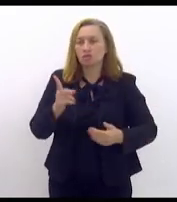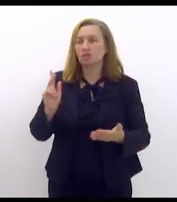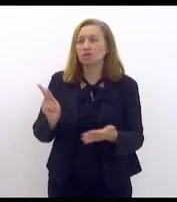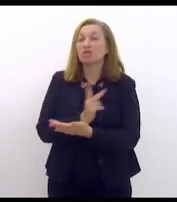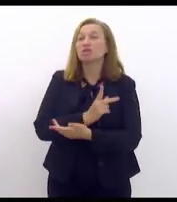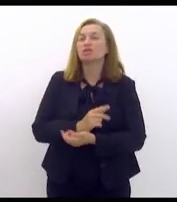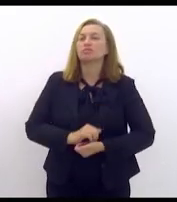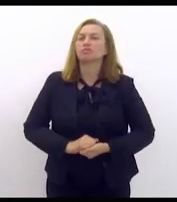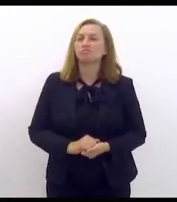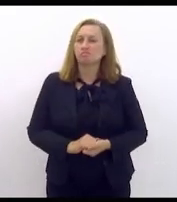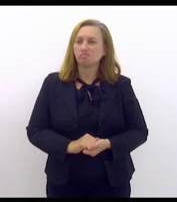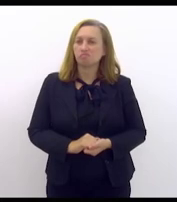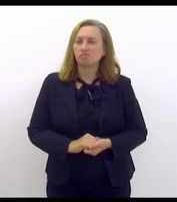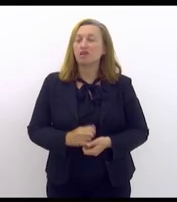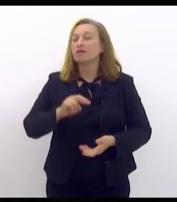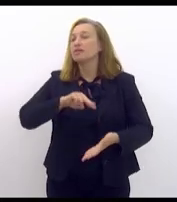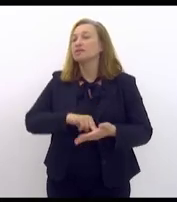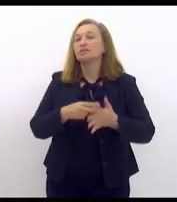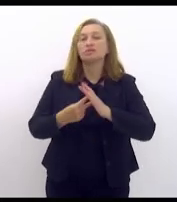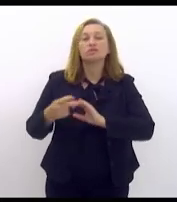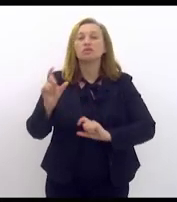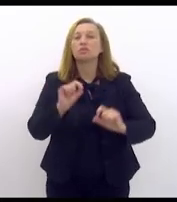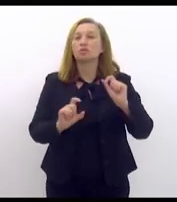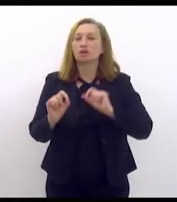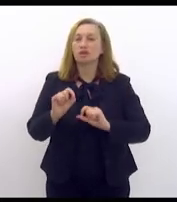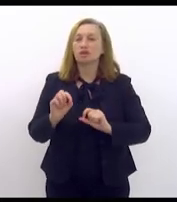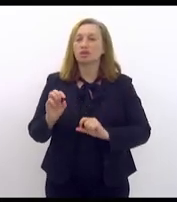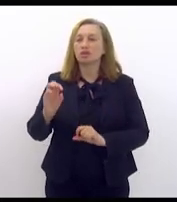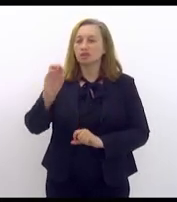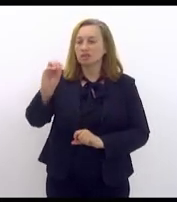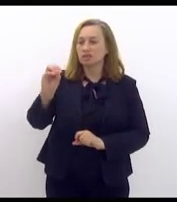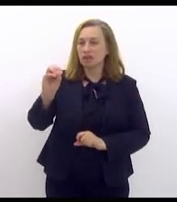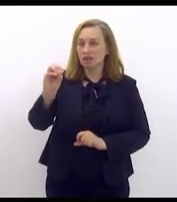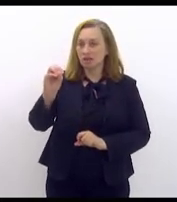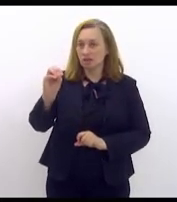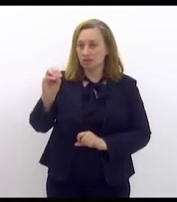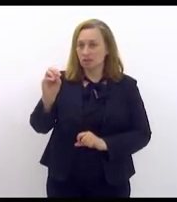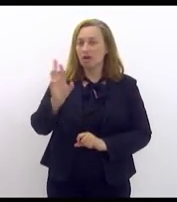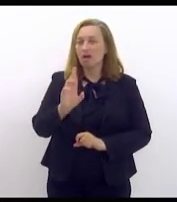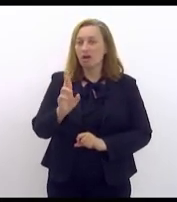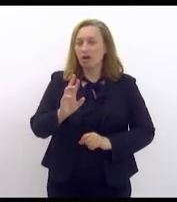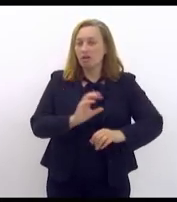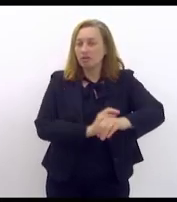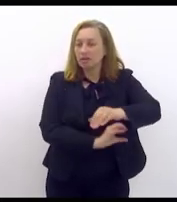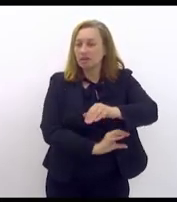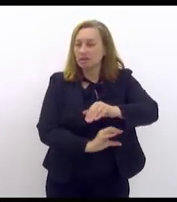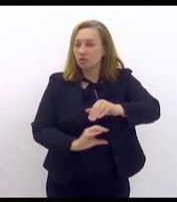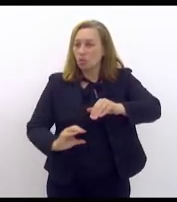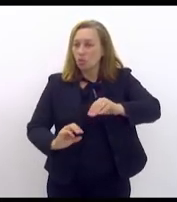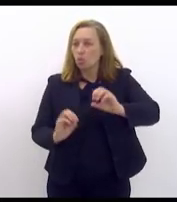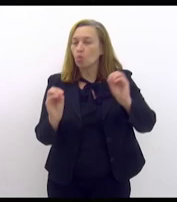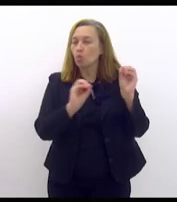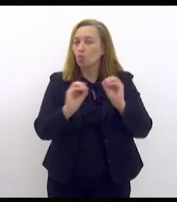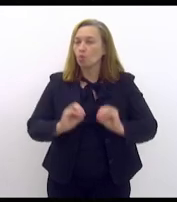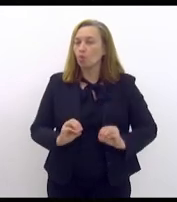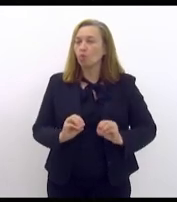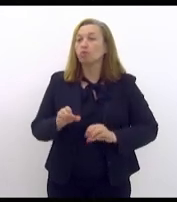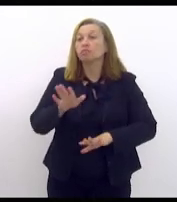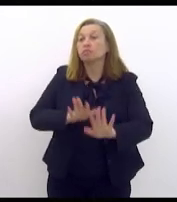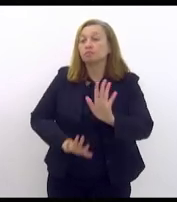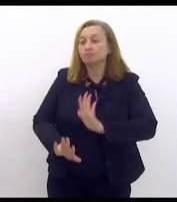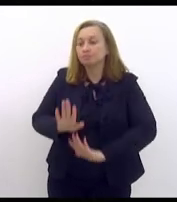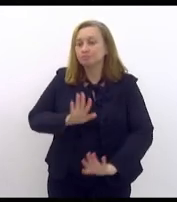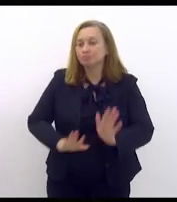que significa zero reais transferidos. Por isso, eu tive o cuidado de solicitar